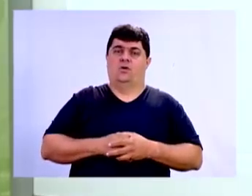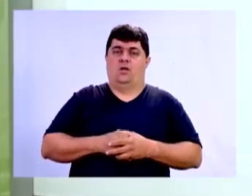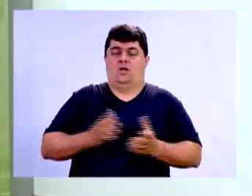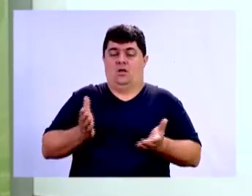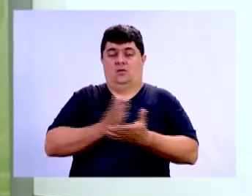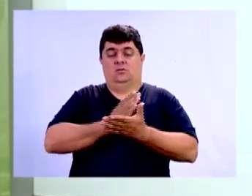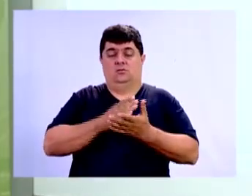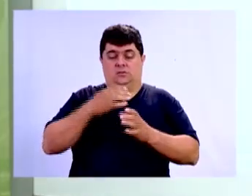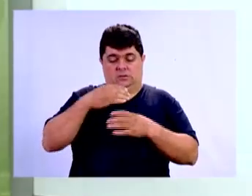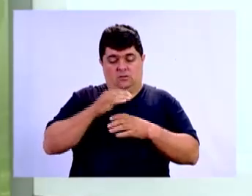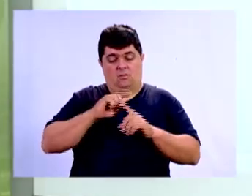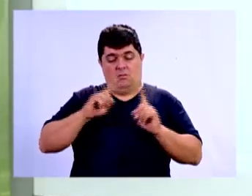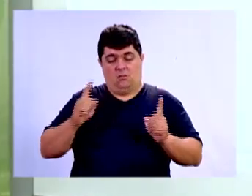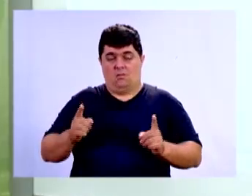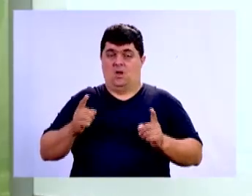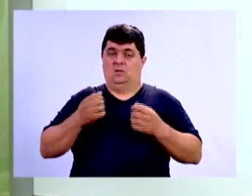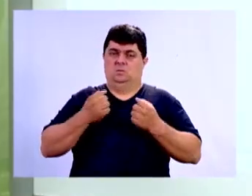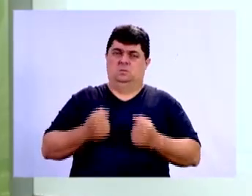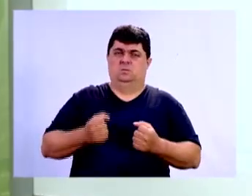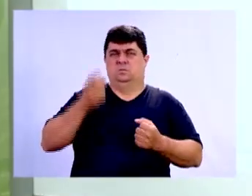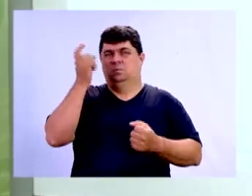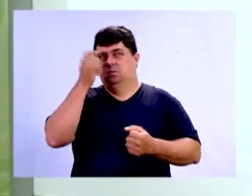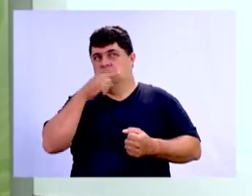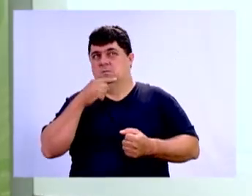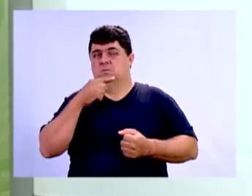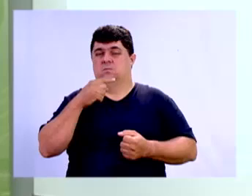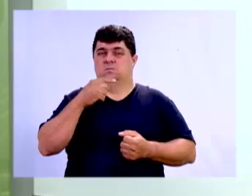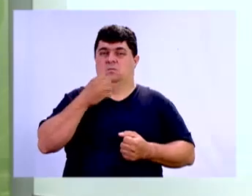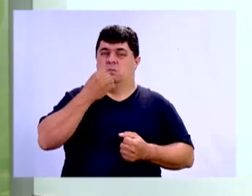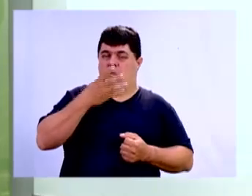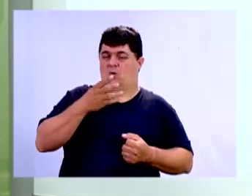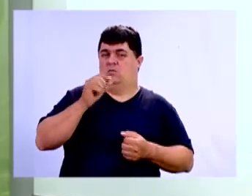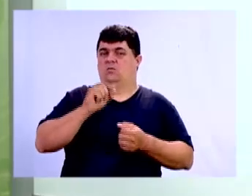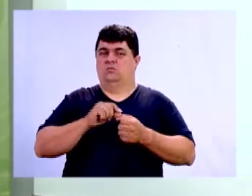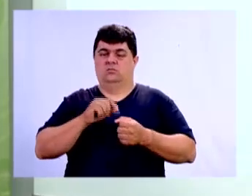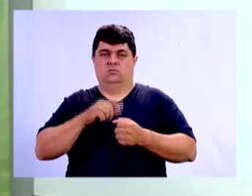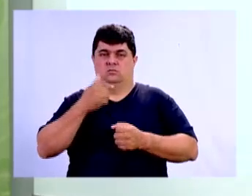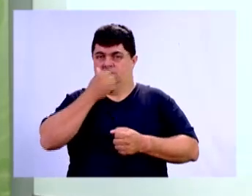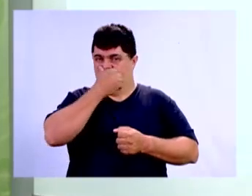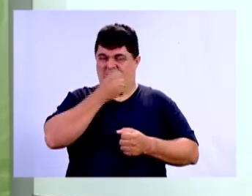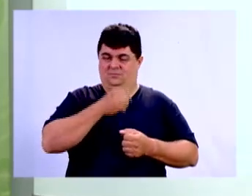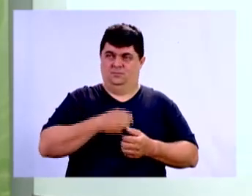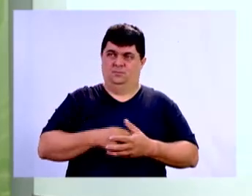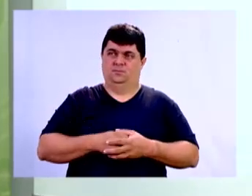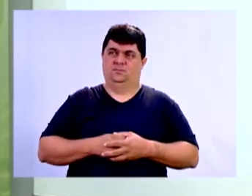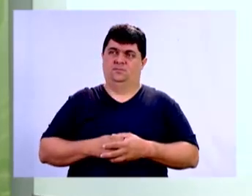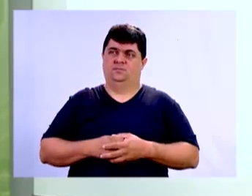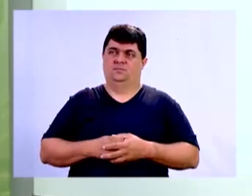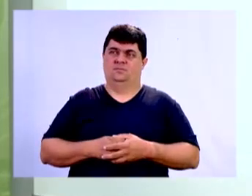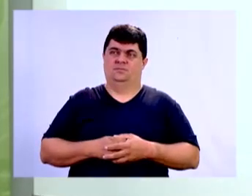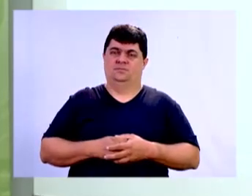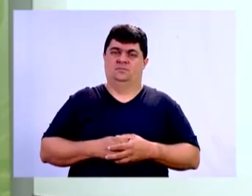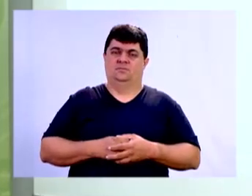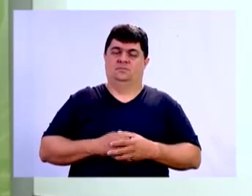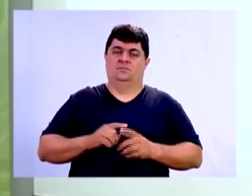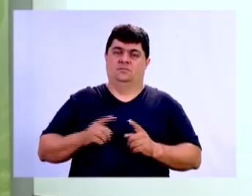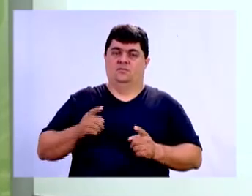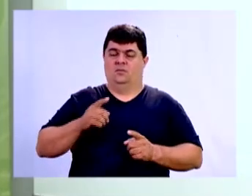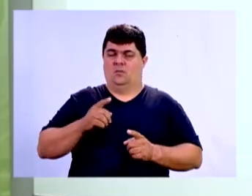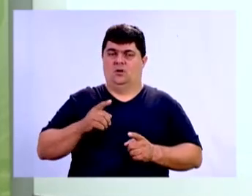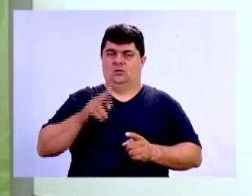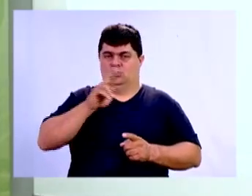científicas já seriam uma maneira mais... Não seria tão recomendado utilizar o que a gente está vendo hoje. Né? Mas para o dia a